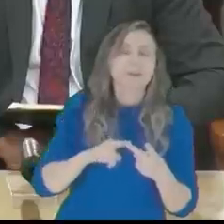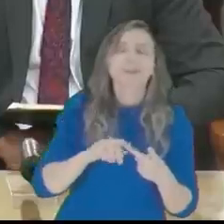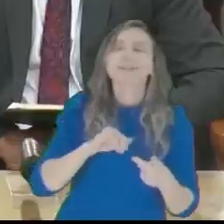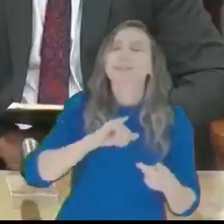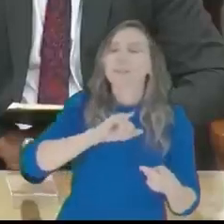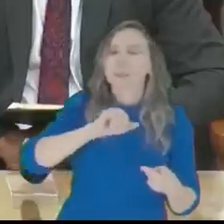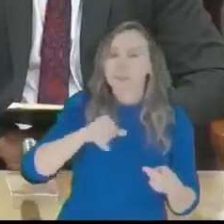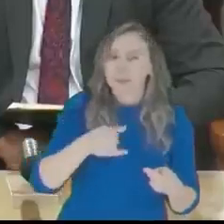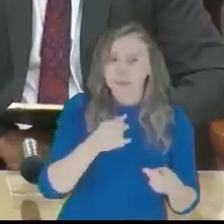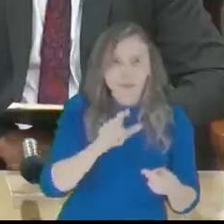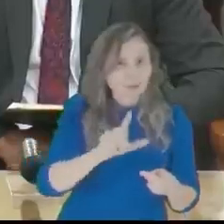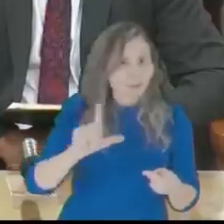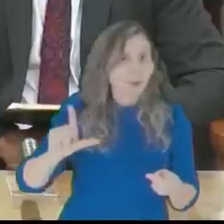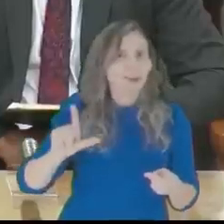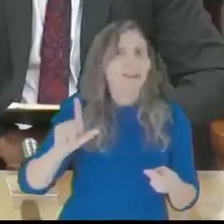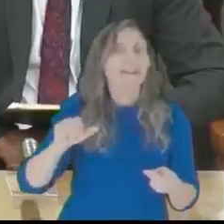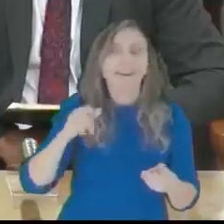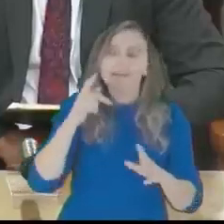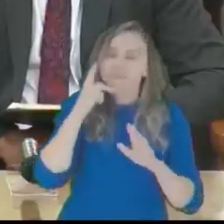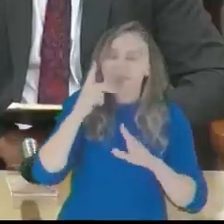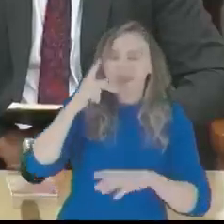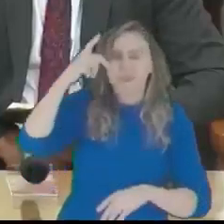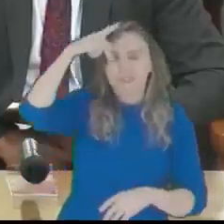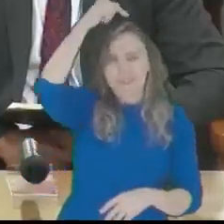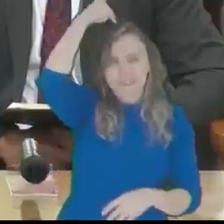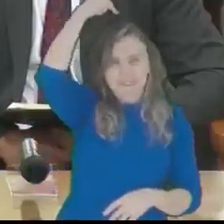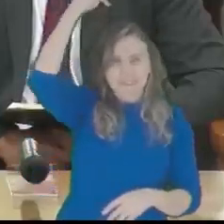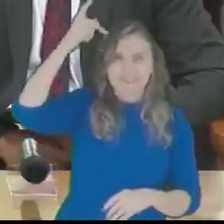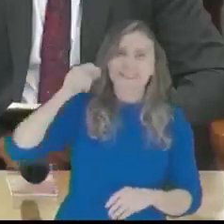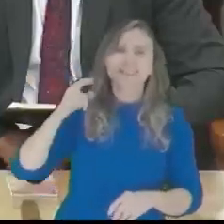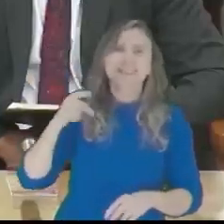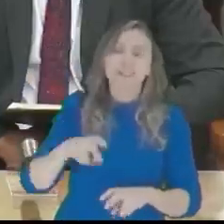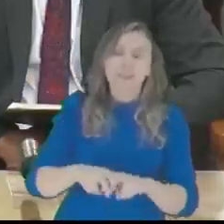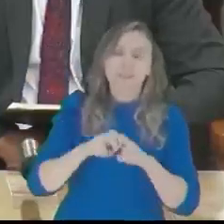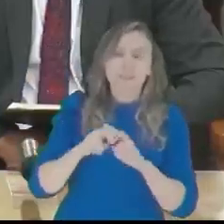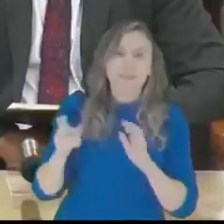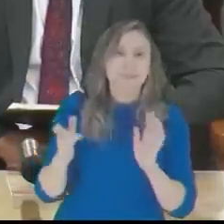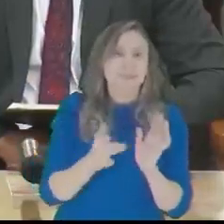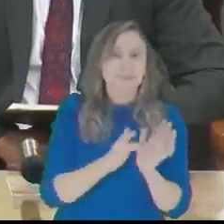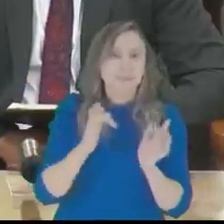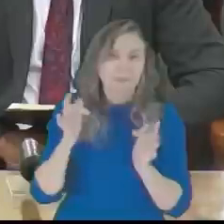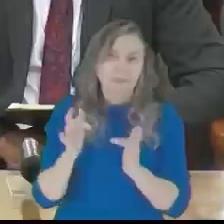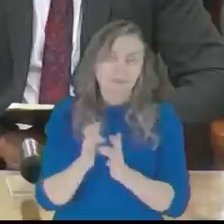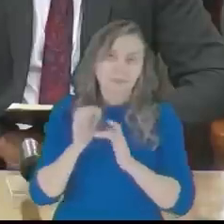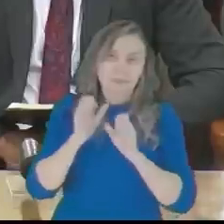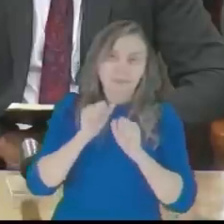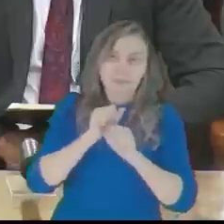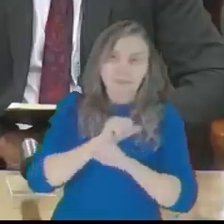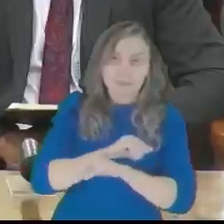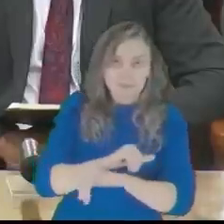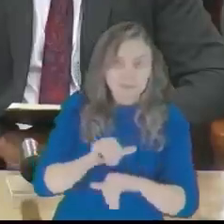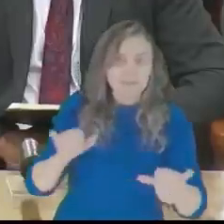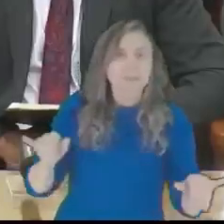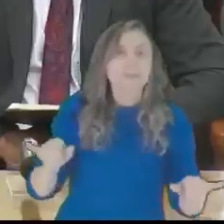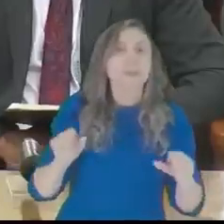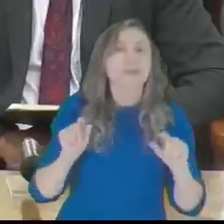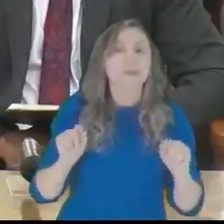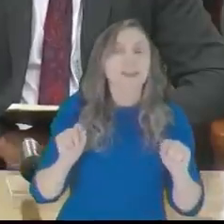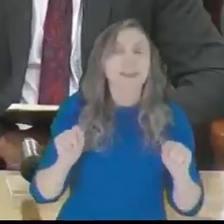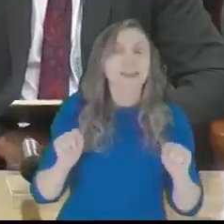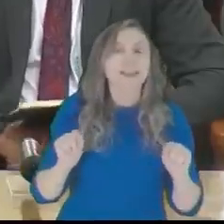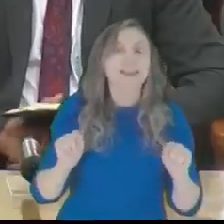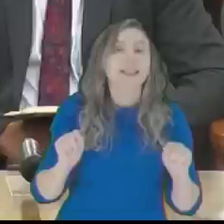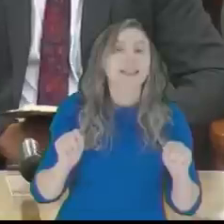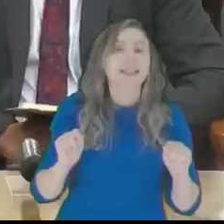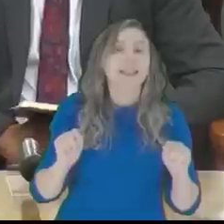Joel. Então Deus já vinha falando, por isso que Jesus chama o batismo no Espírito Santo, Jesus chama de promessa